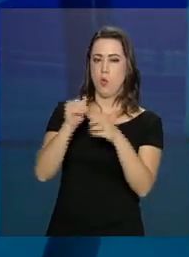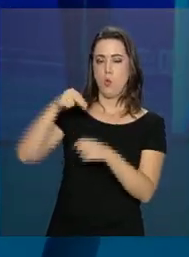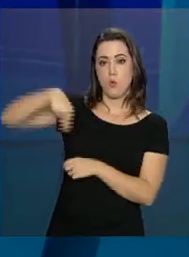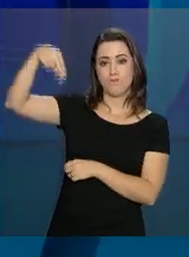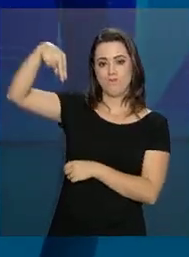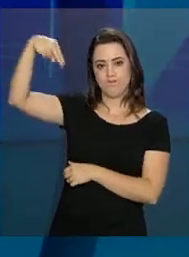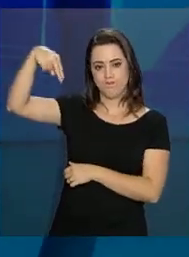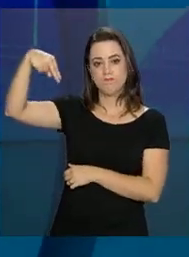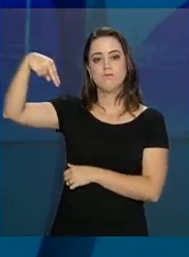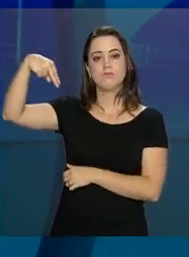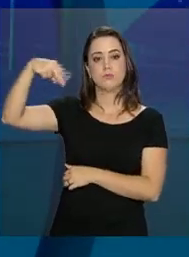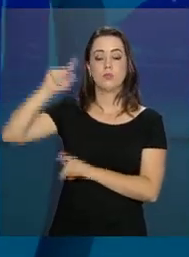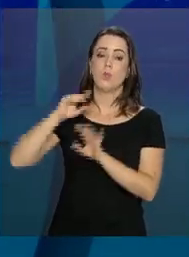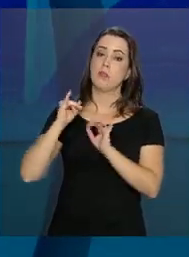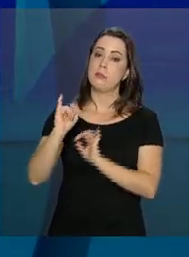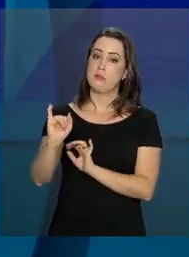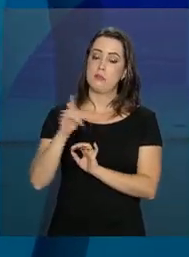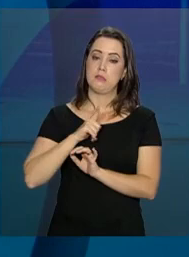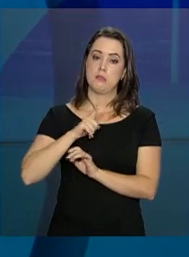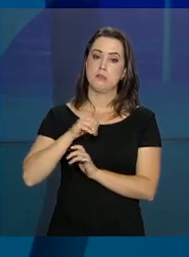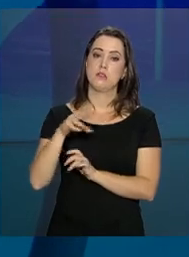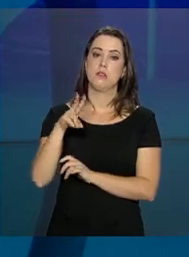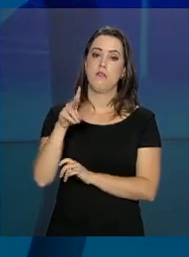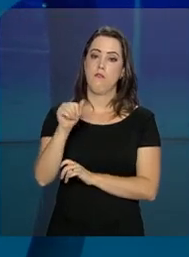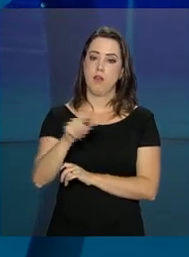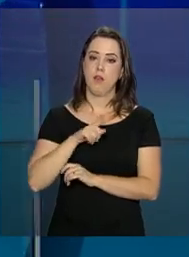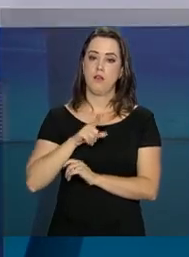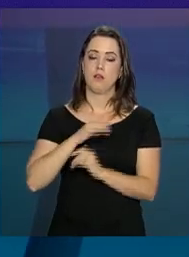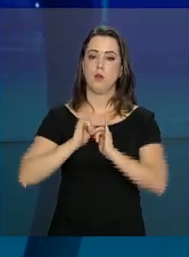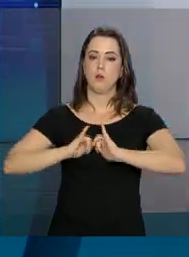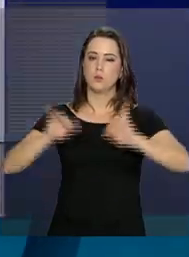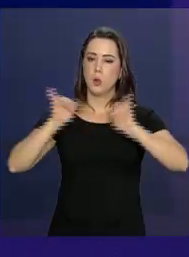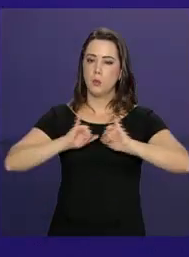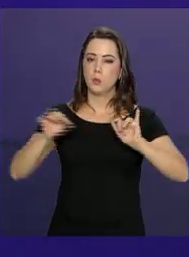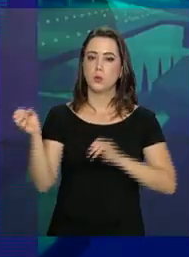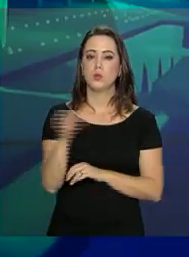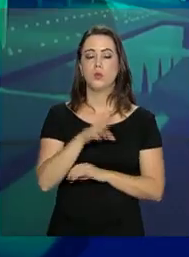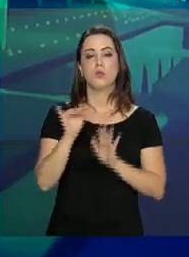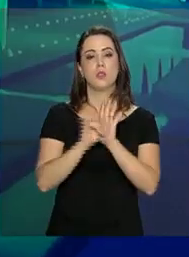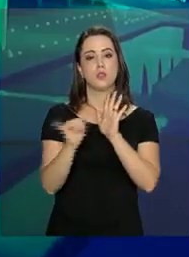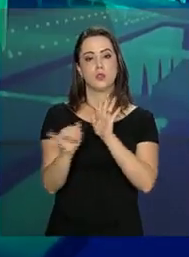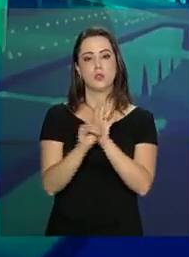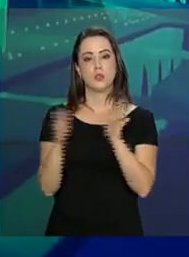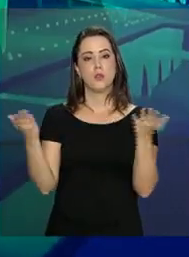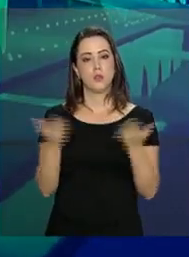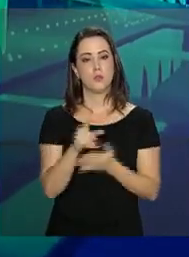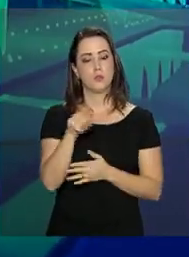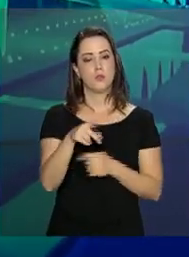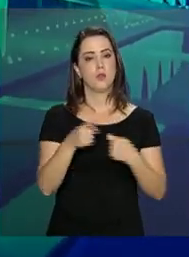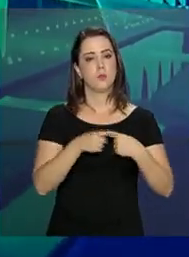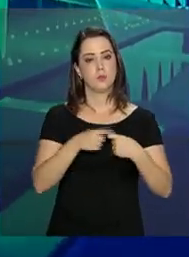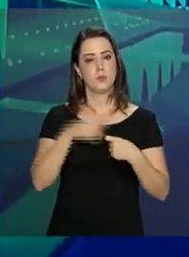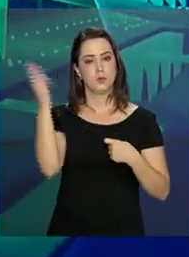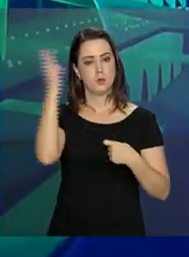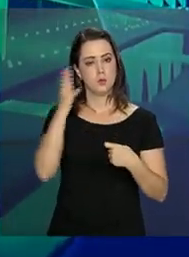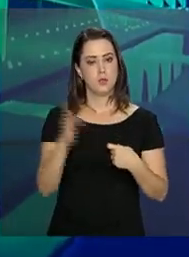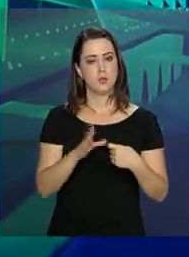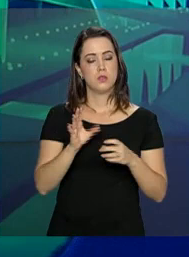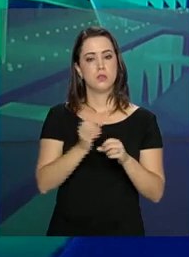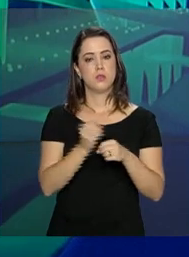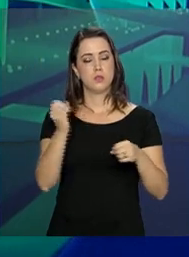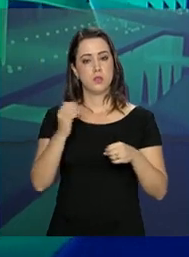região norte caso ainda sobra alguma vaga o ministério vai publicar um novo edital e desta vez para médicos brasileiros formados